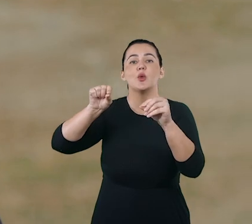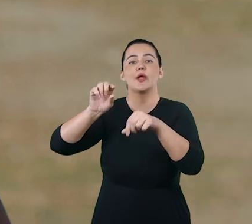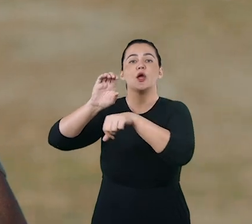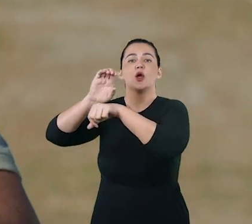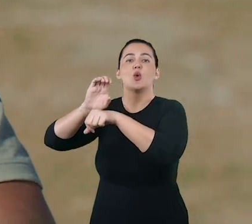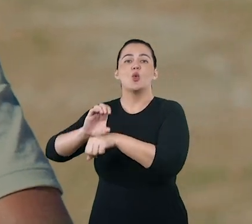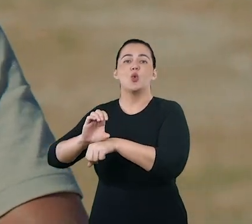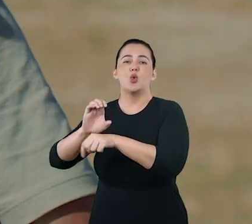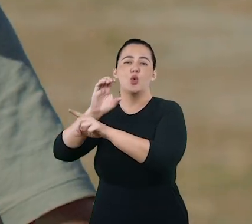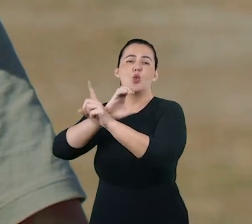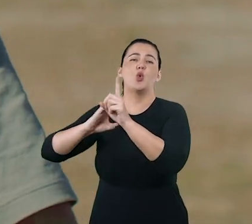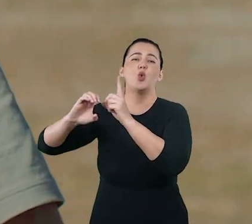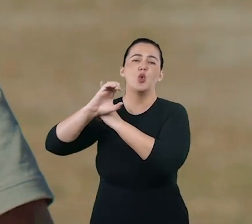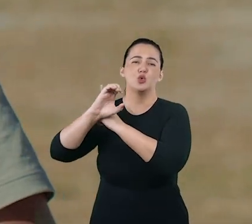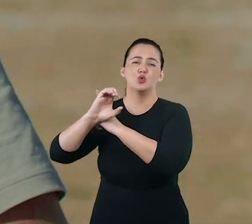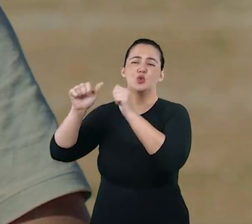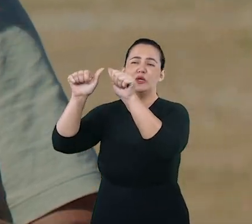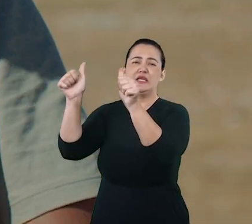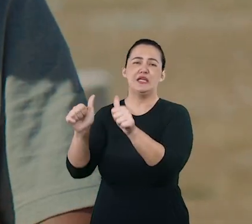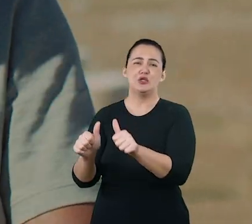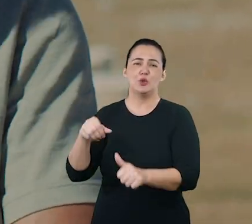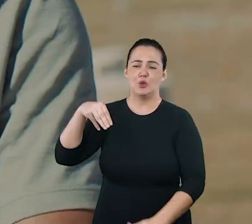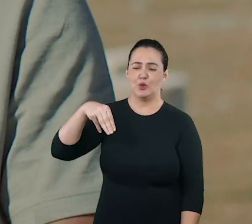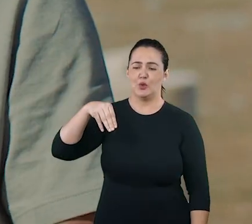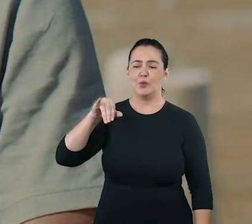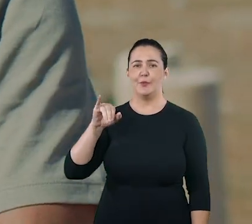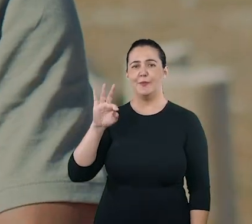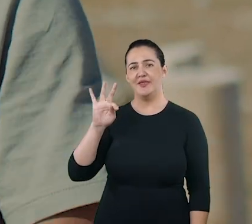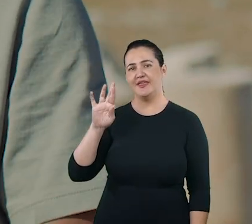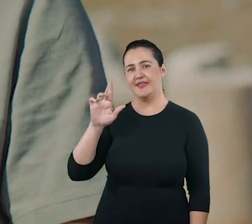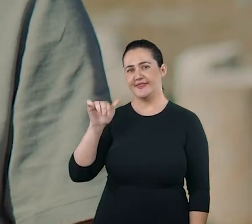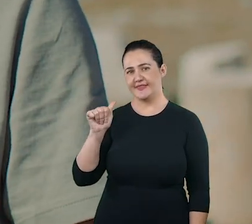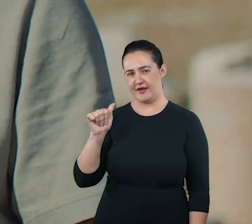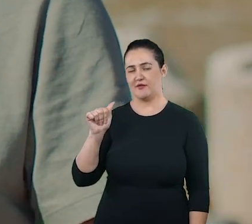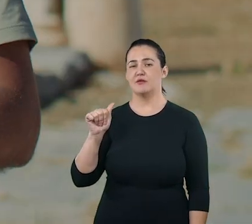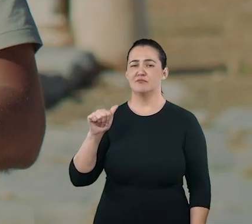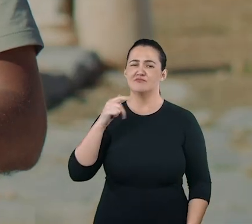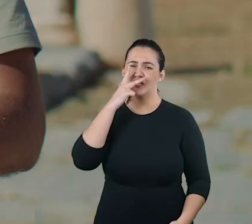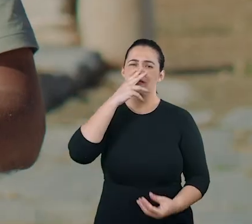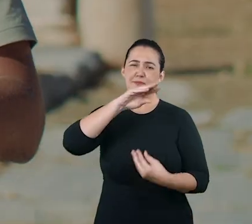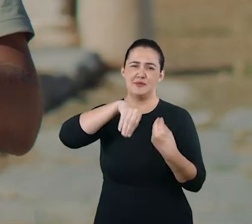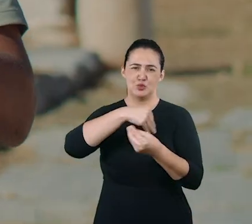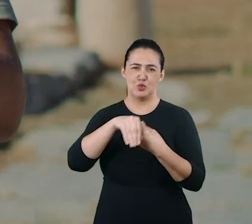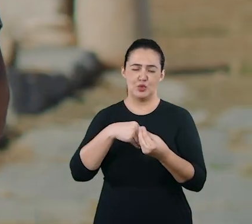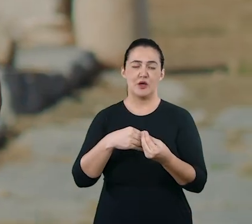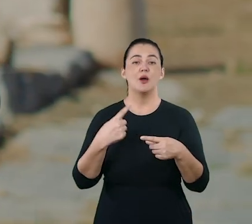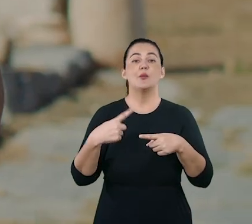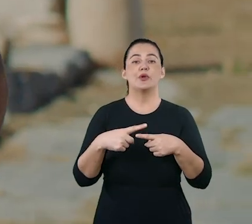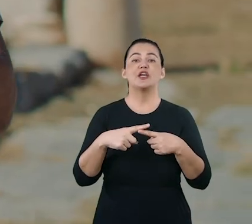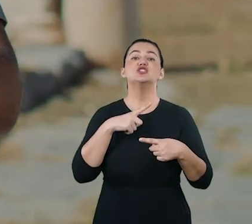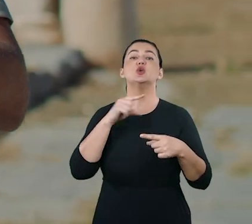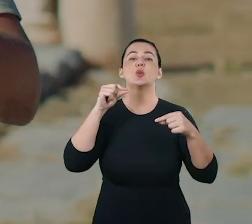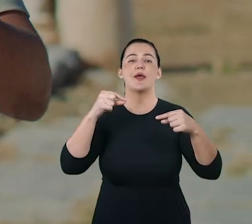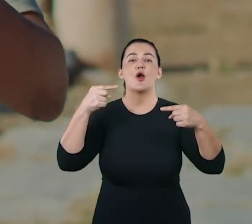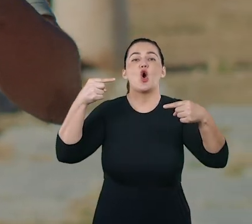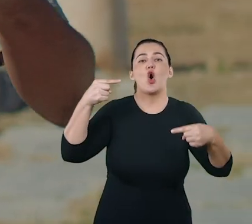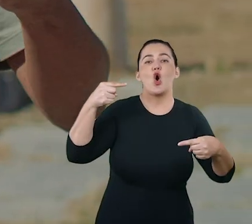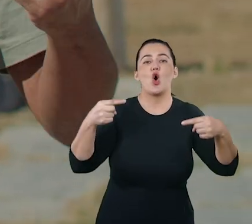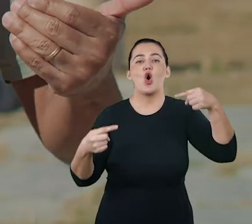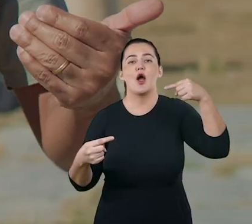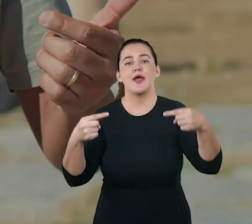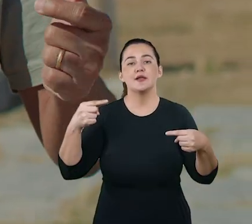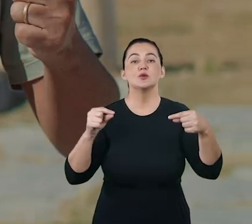outros programas nós vamos falar mais sobre isso. Mas o que esses dois círculos me dizem? Que já havia uma concorrência entre a